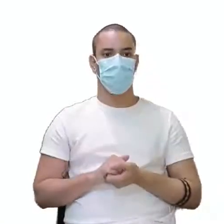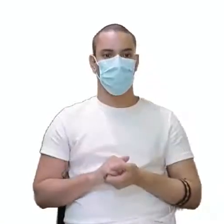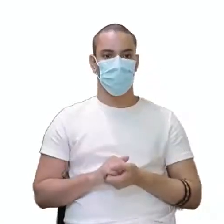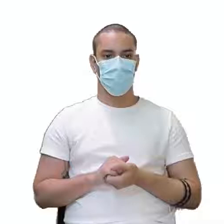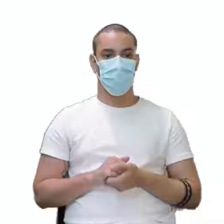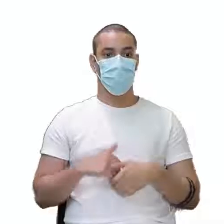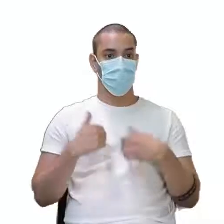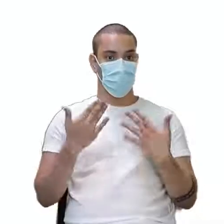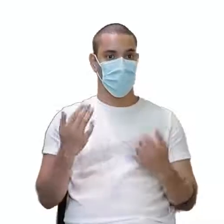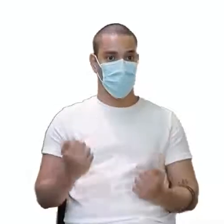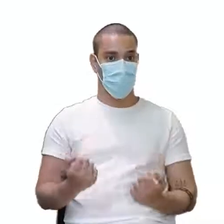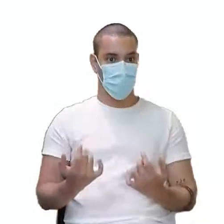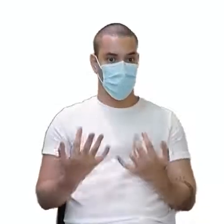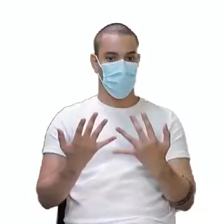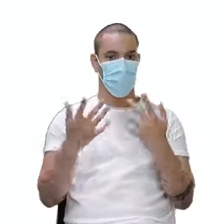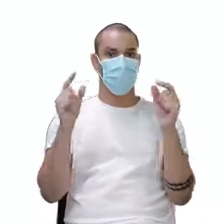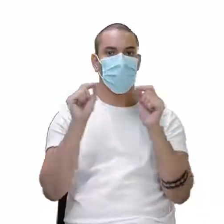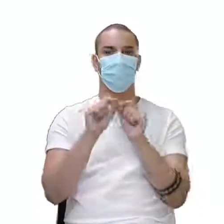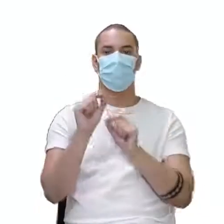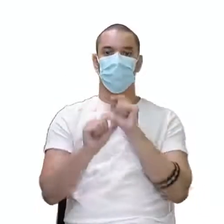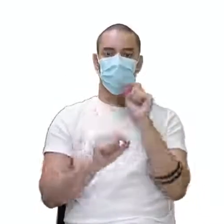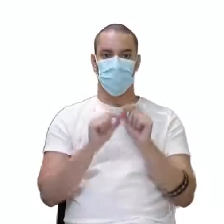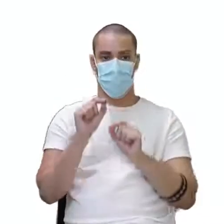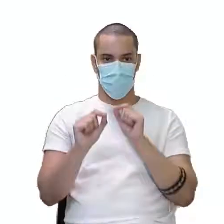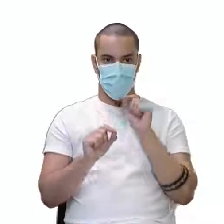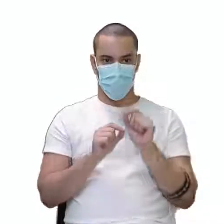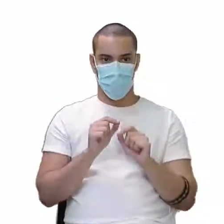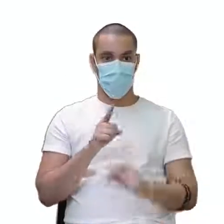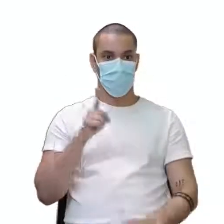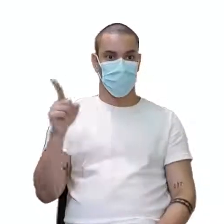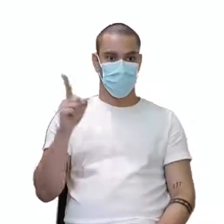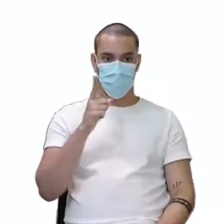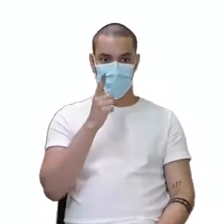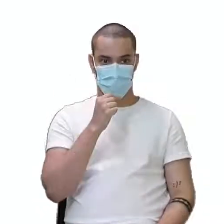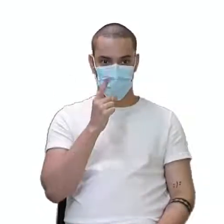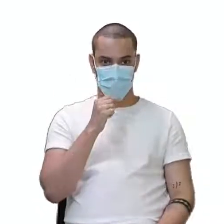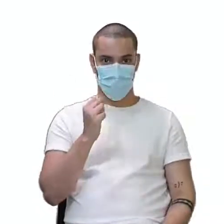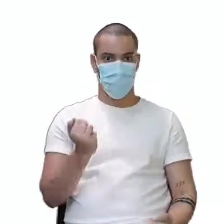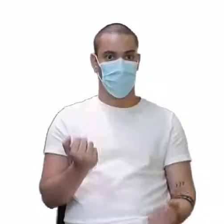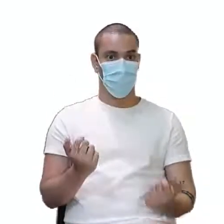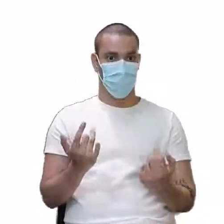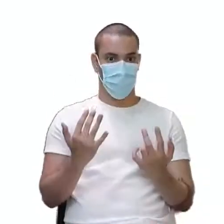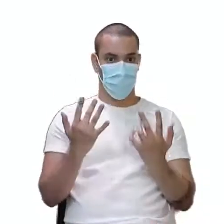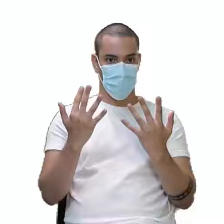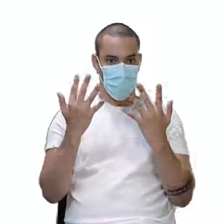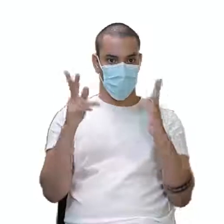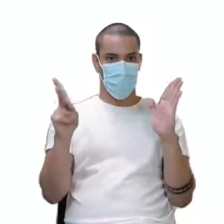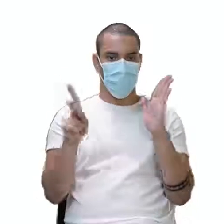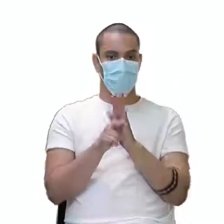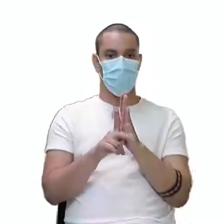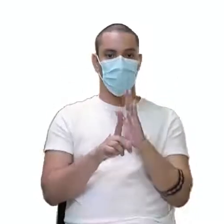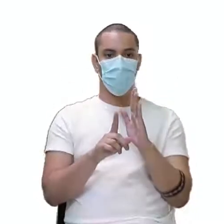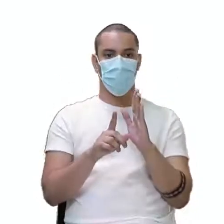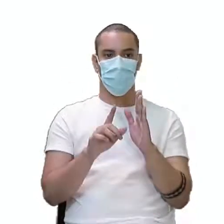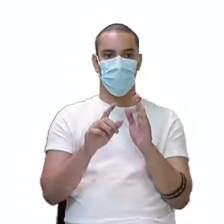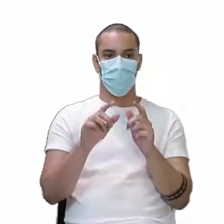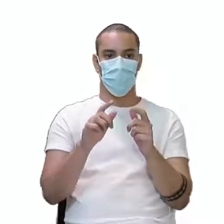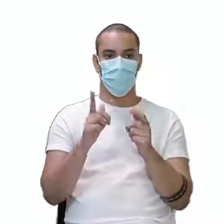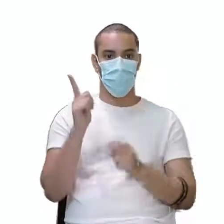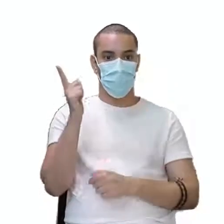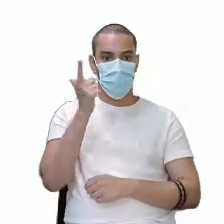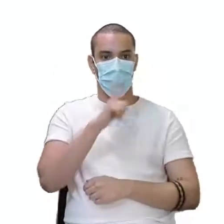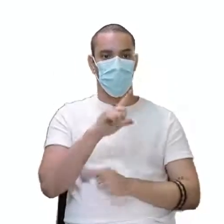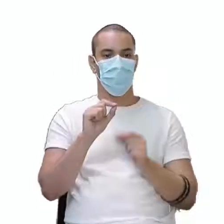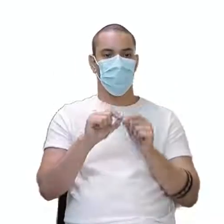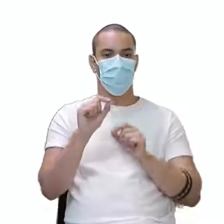A evaporação vai fazer com que essa água no estado de vapor passe formando gotículos